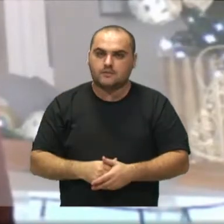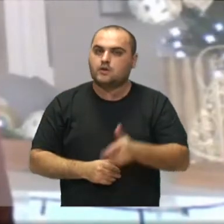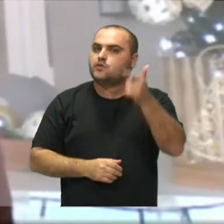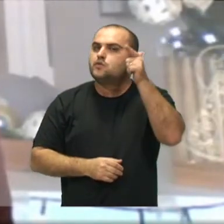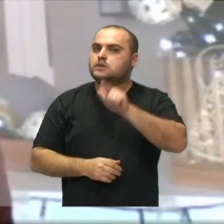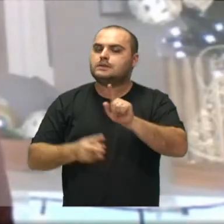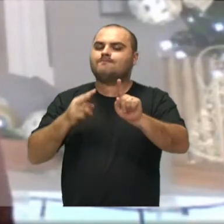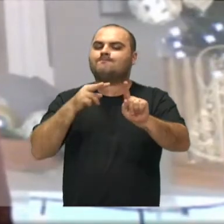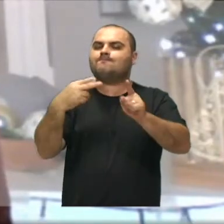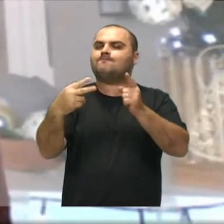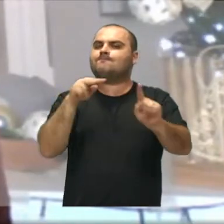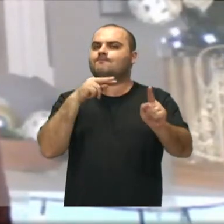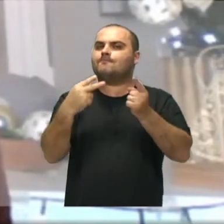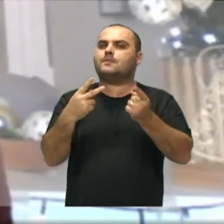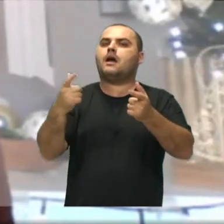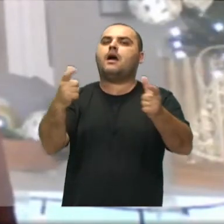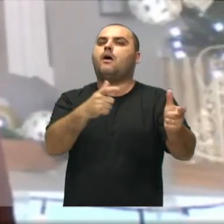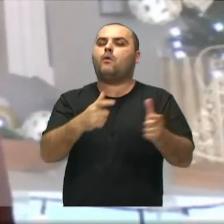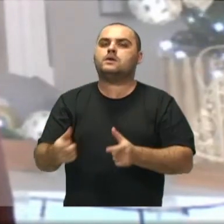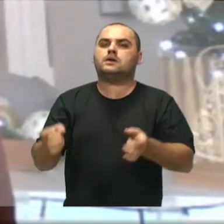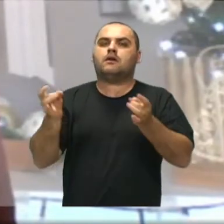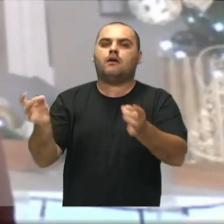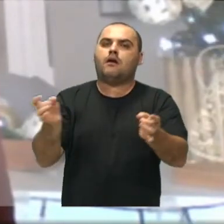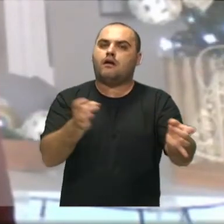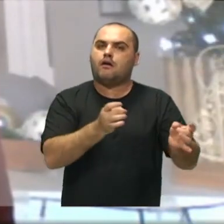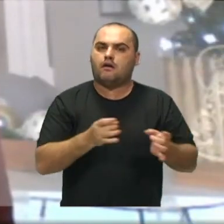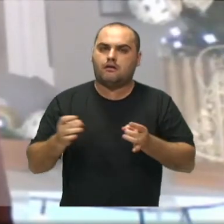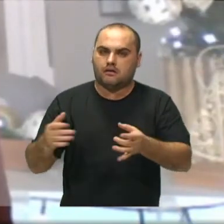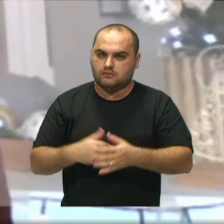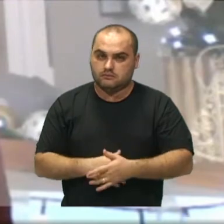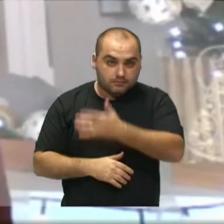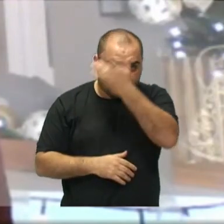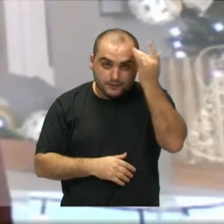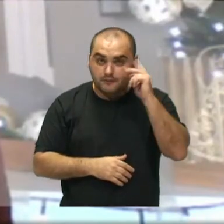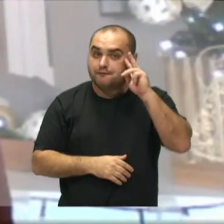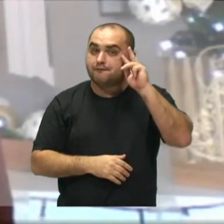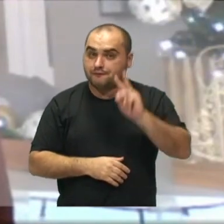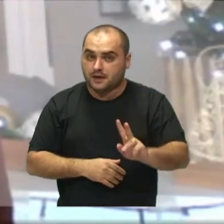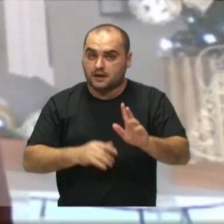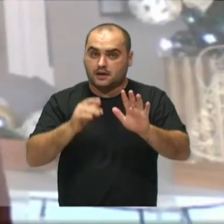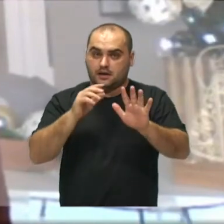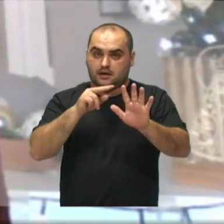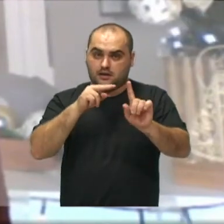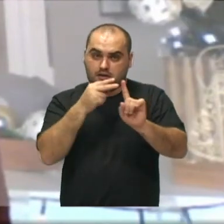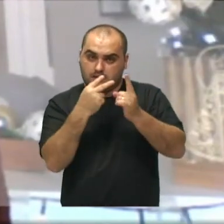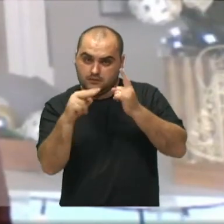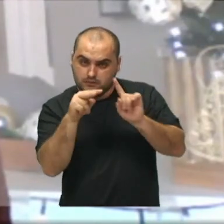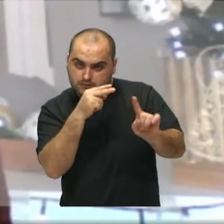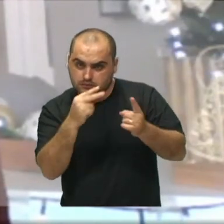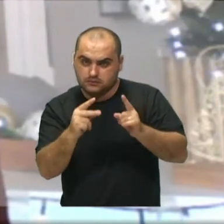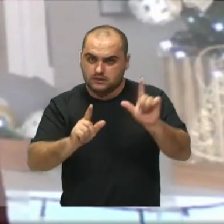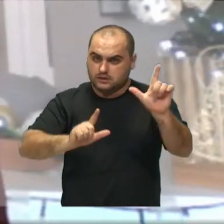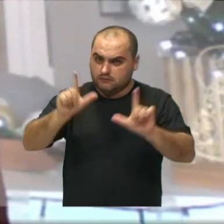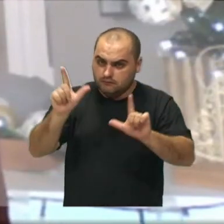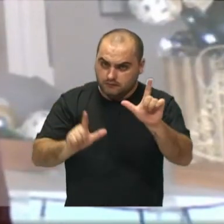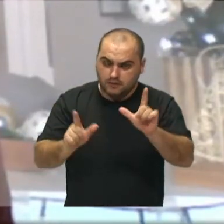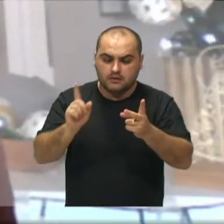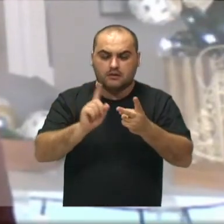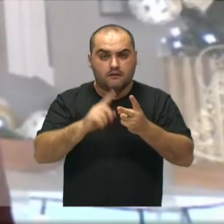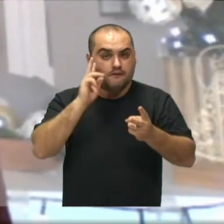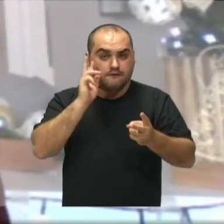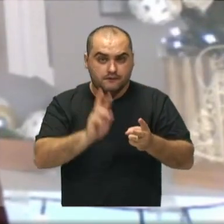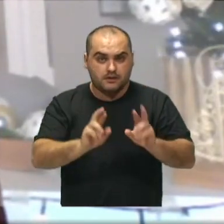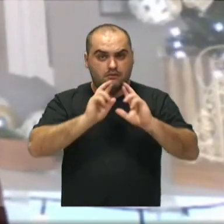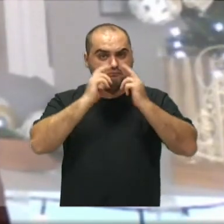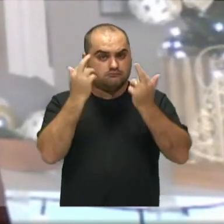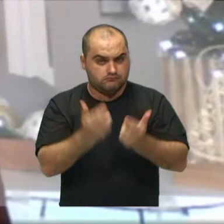máximo de transparência de onde ele está sendo aplicado. Quem me acompanhar pelas redes sociais, quiser assistir o TV Câmara, assistir a sessão,